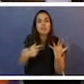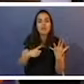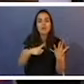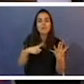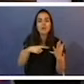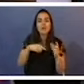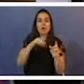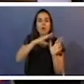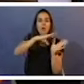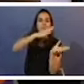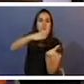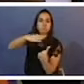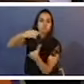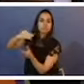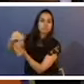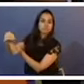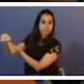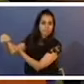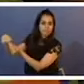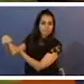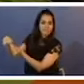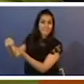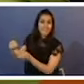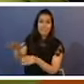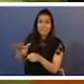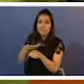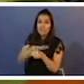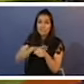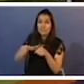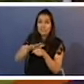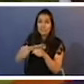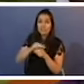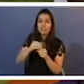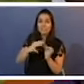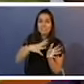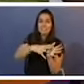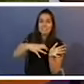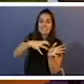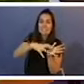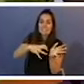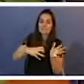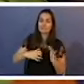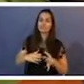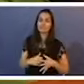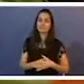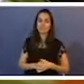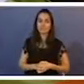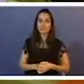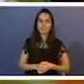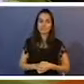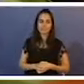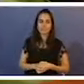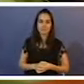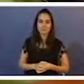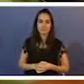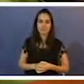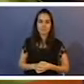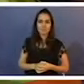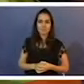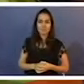possui formato alongado e é coberto por escamas então eles têm alguns diferenciais